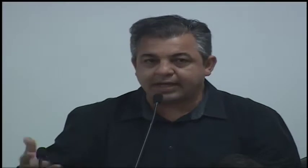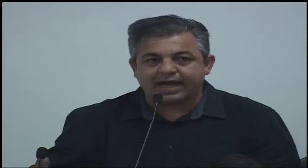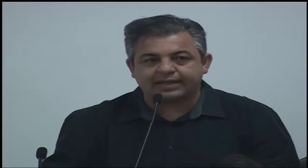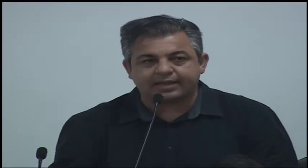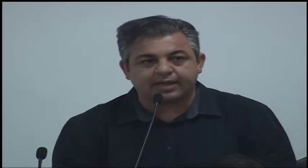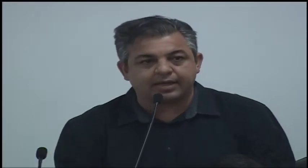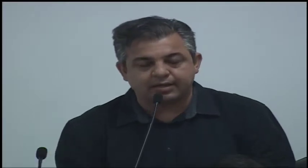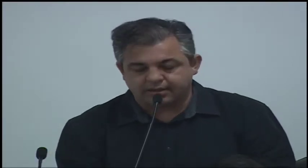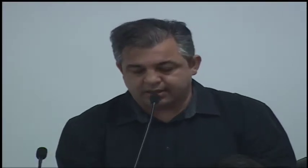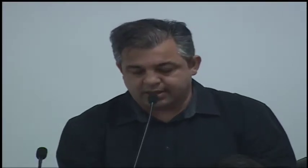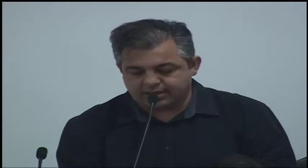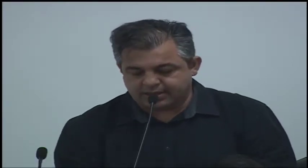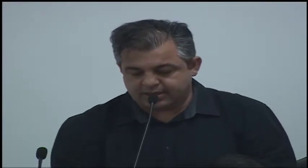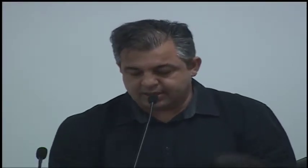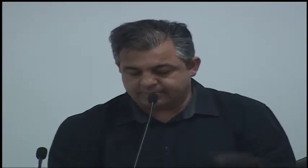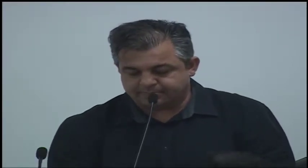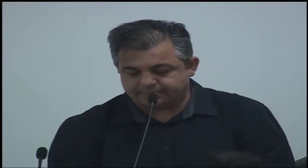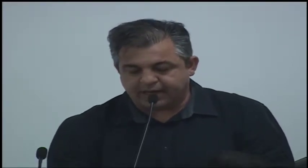minha grata